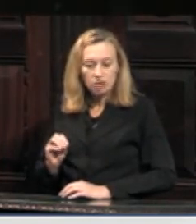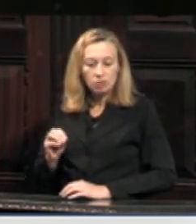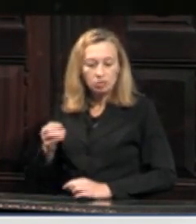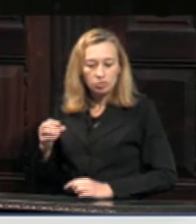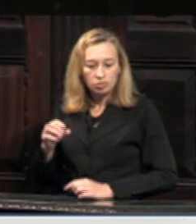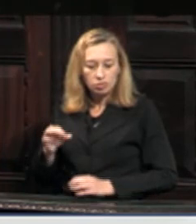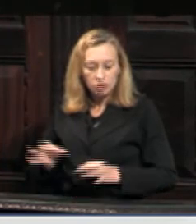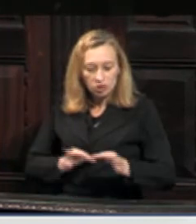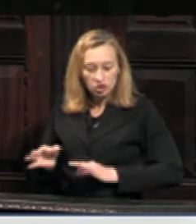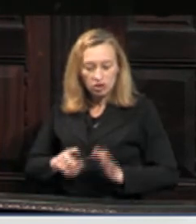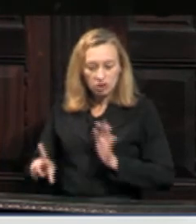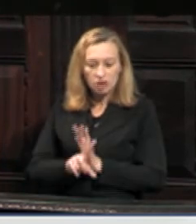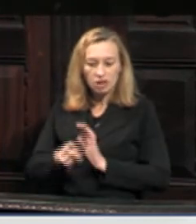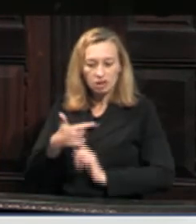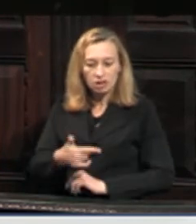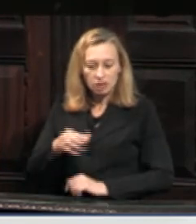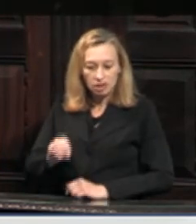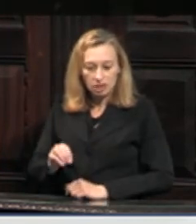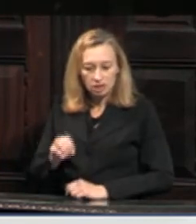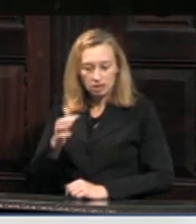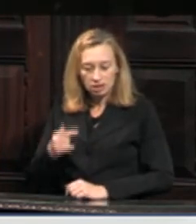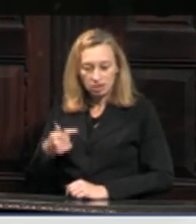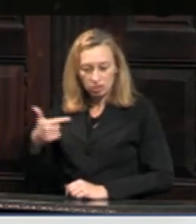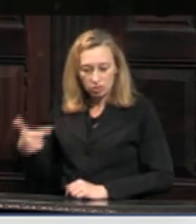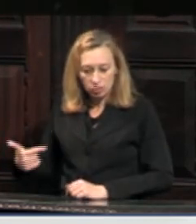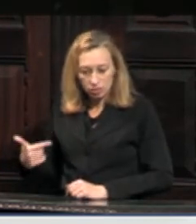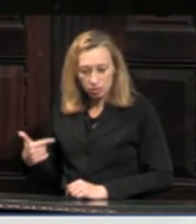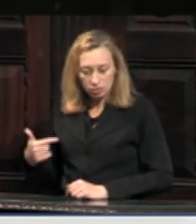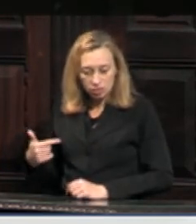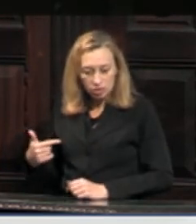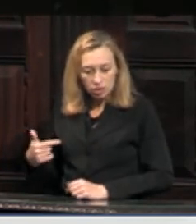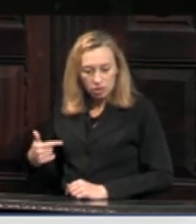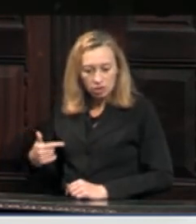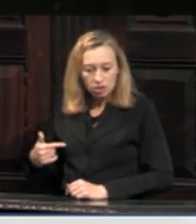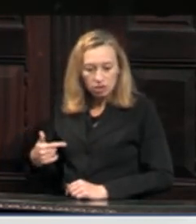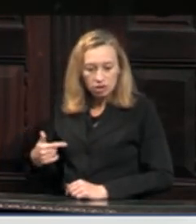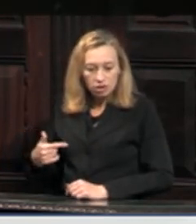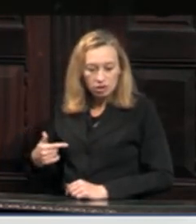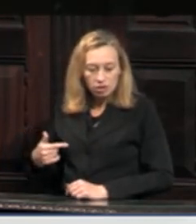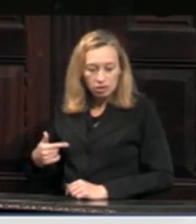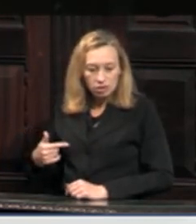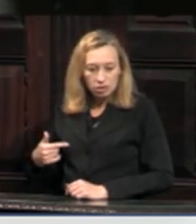Lei 1072-2015, deputado Milton Rangel. Projeto de Lei